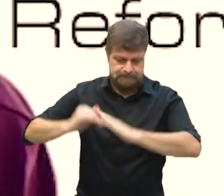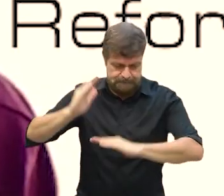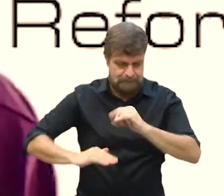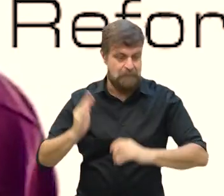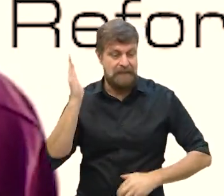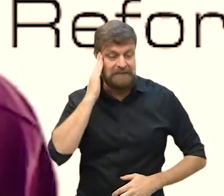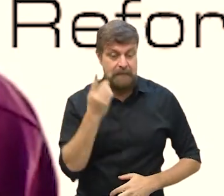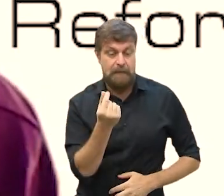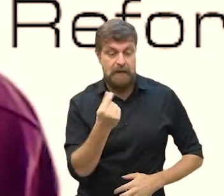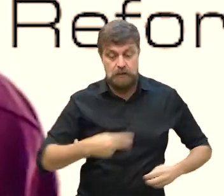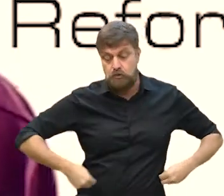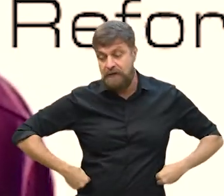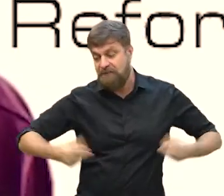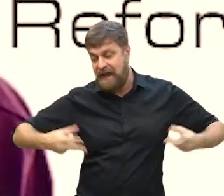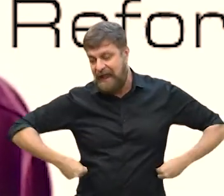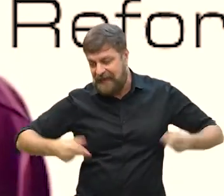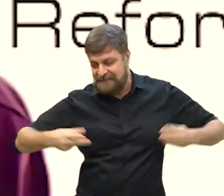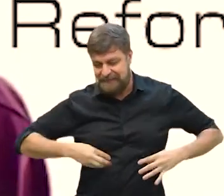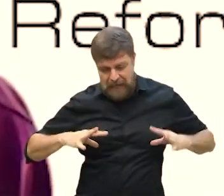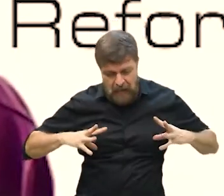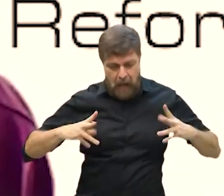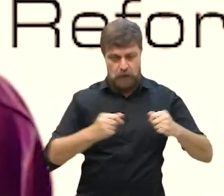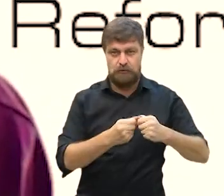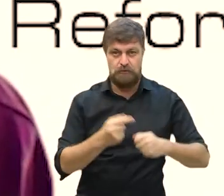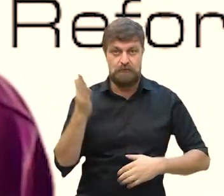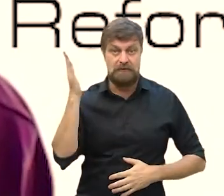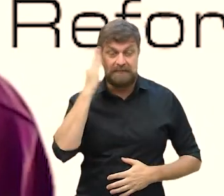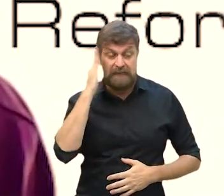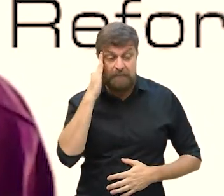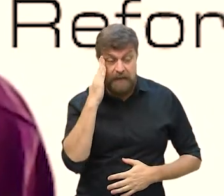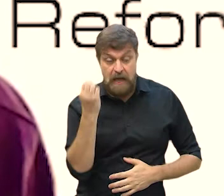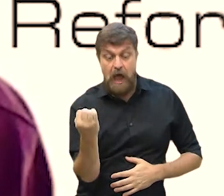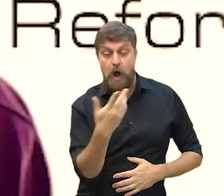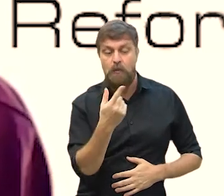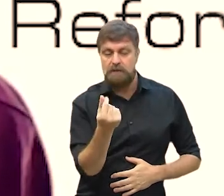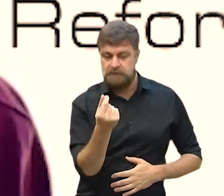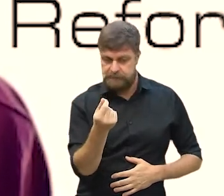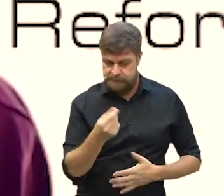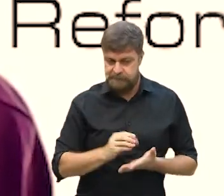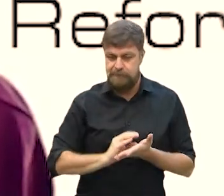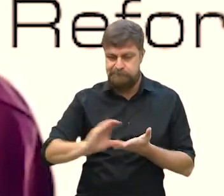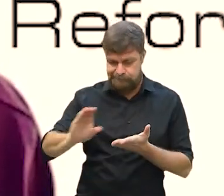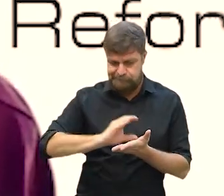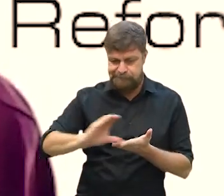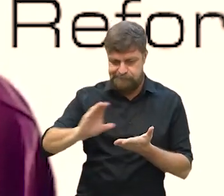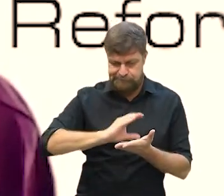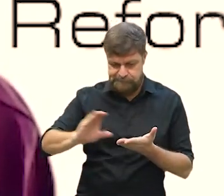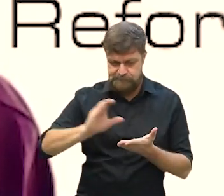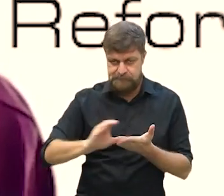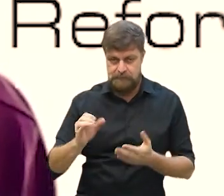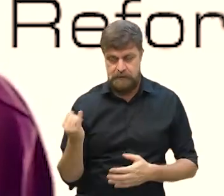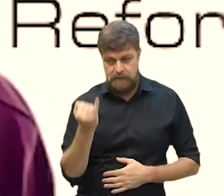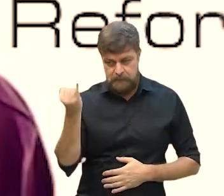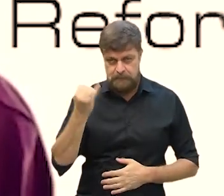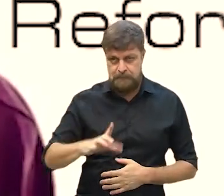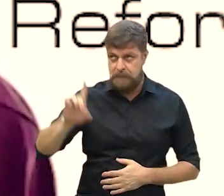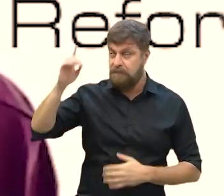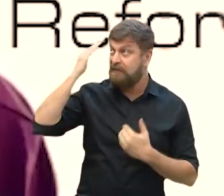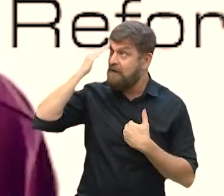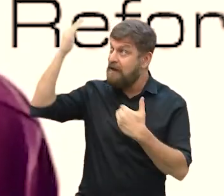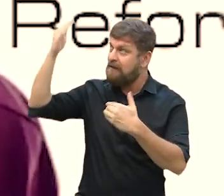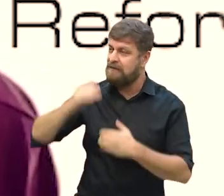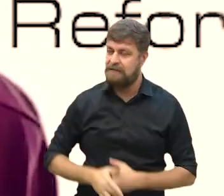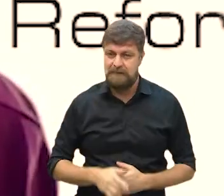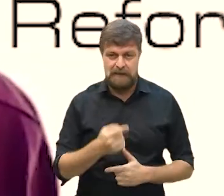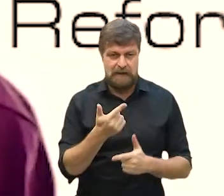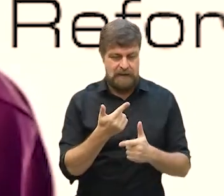levantamento de custo, valores, né, para o cliente saber quanto que vai gastar, entendeu? Então, graças a Deus, eu não